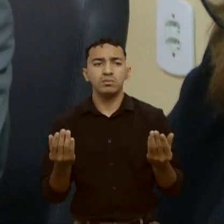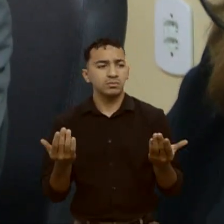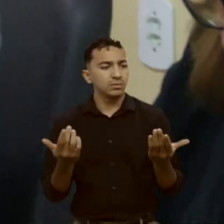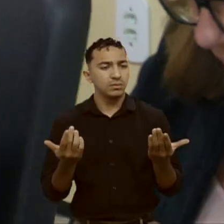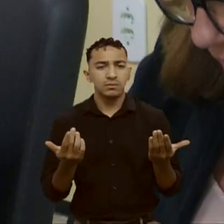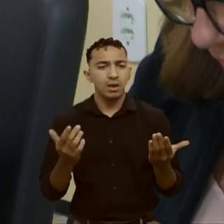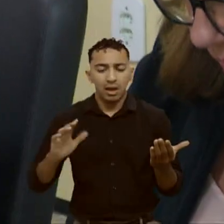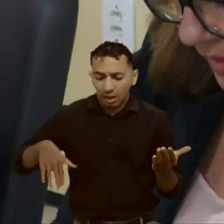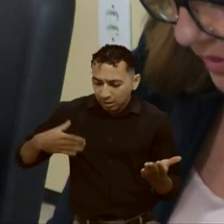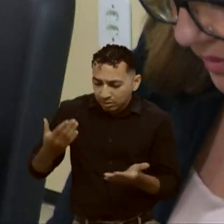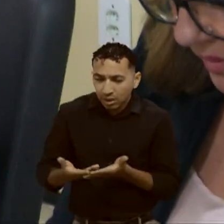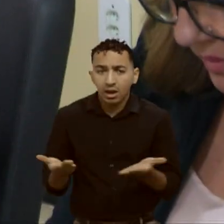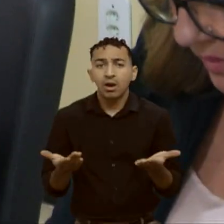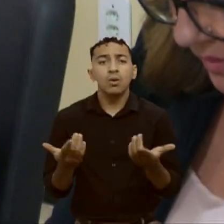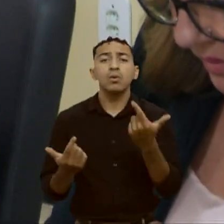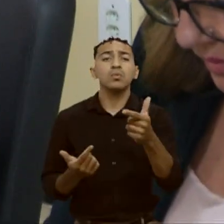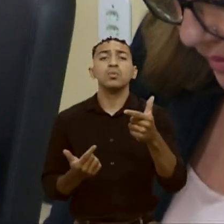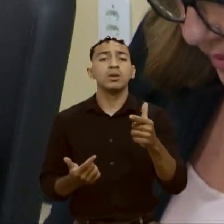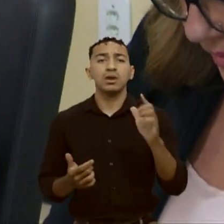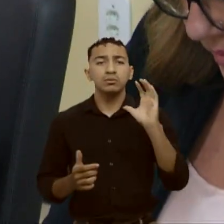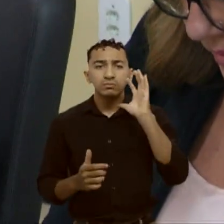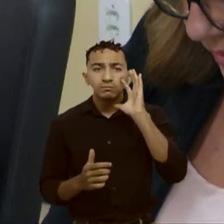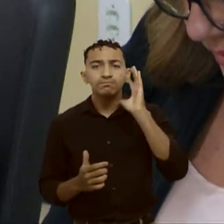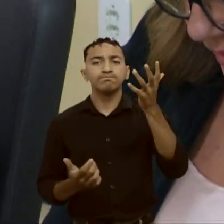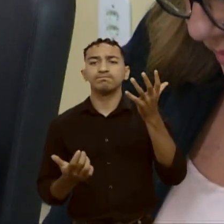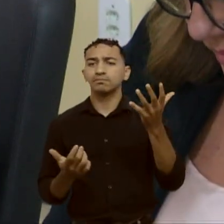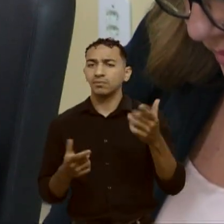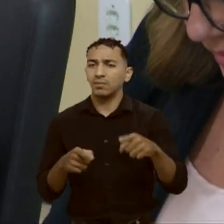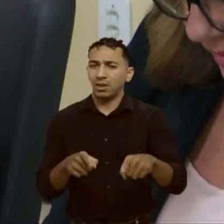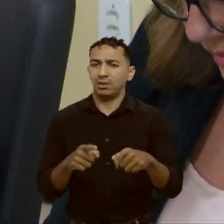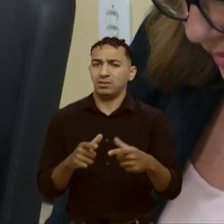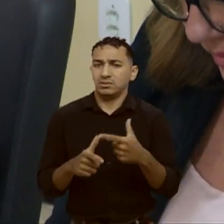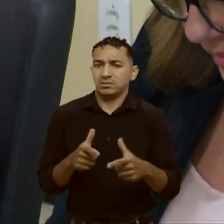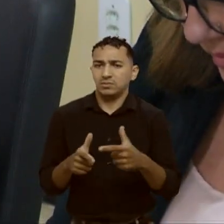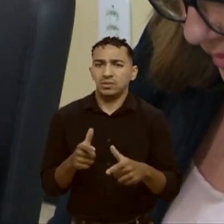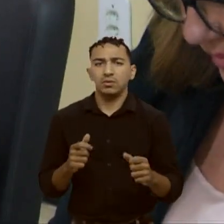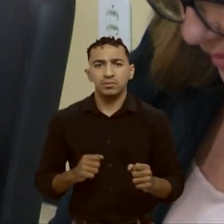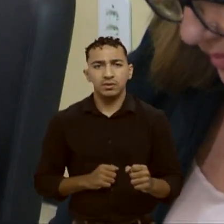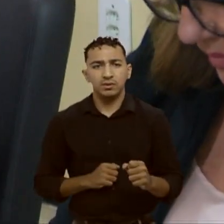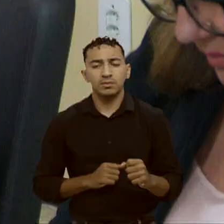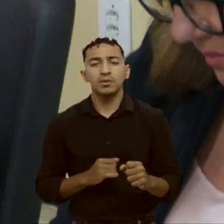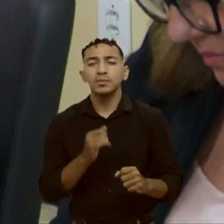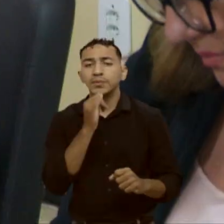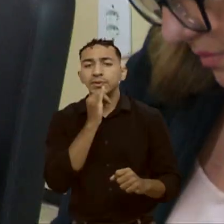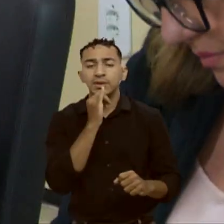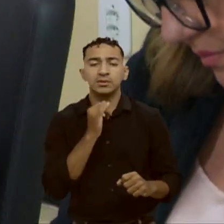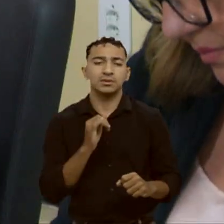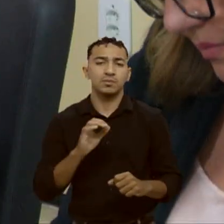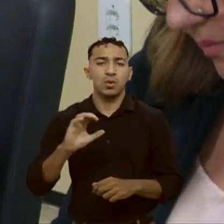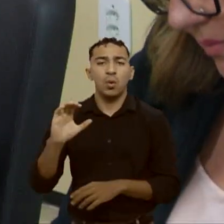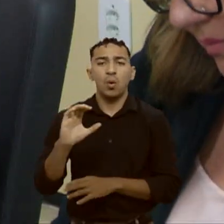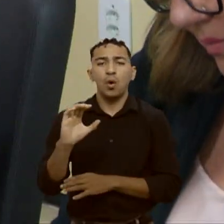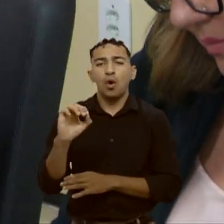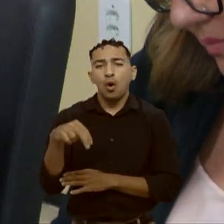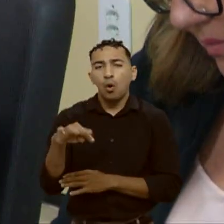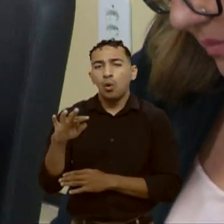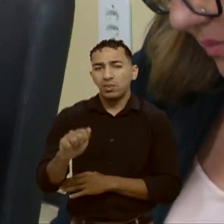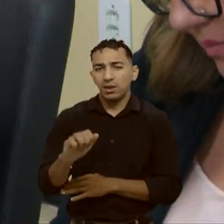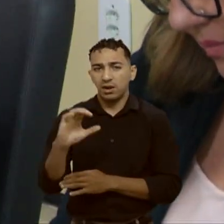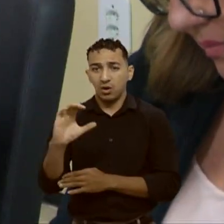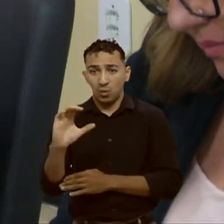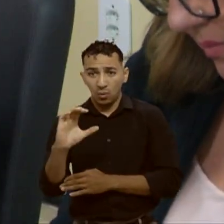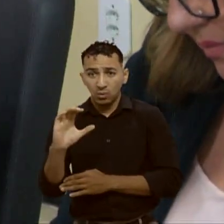né? De contas que recebem dinheiros, né? Recebem aportes, porque via de